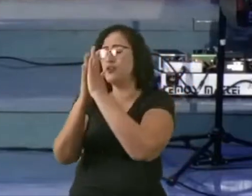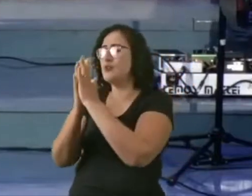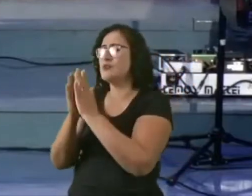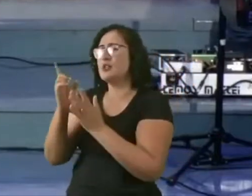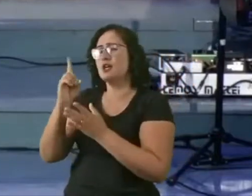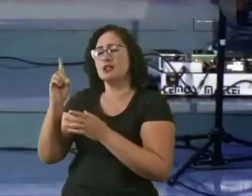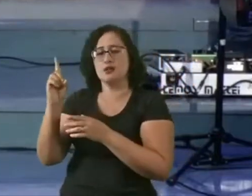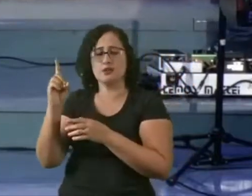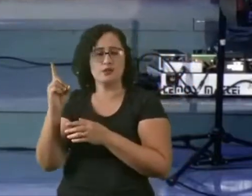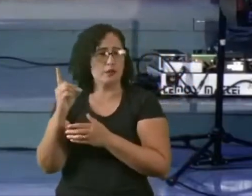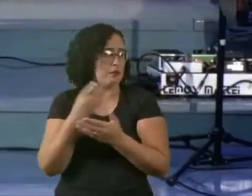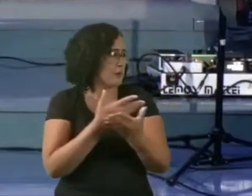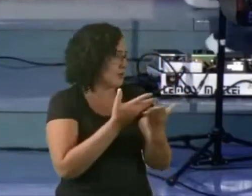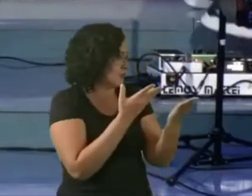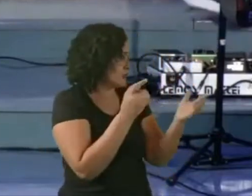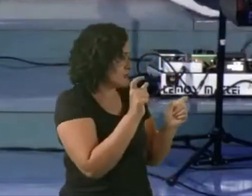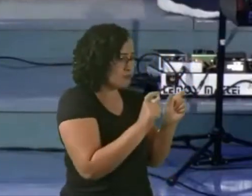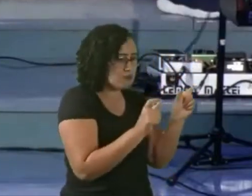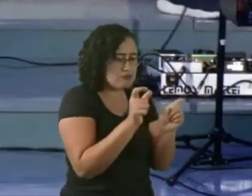pandemia para estar